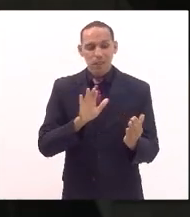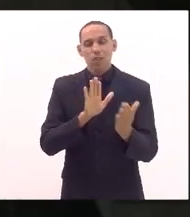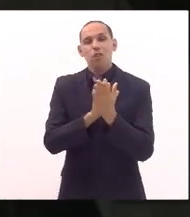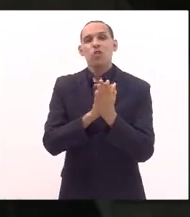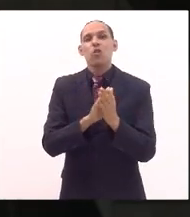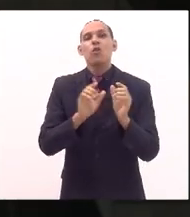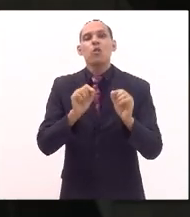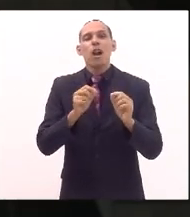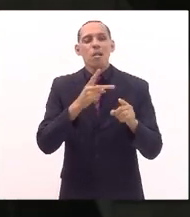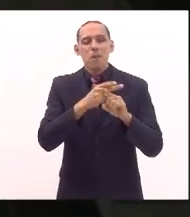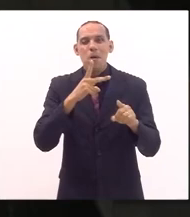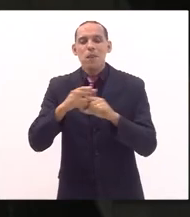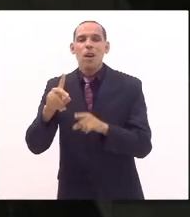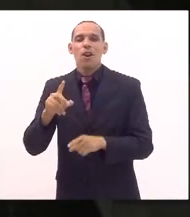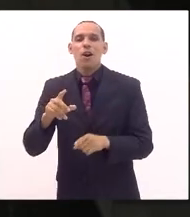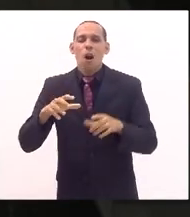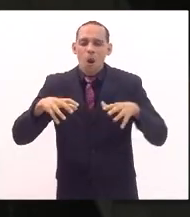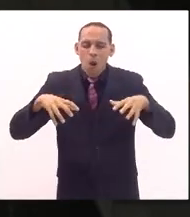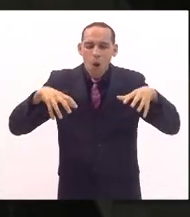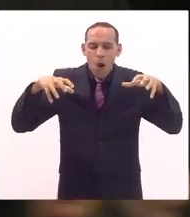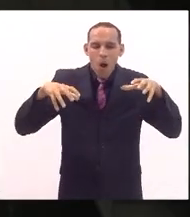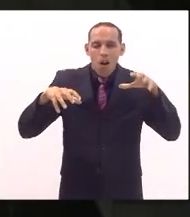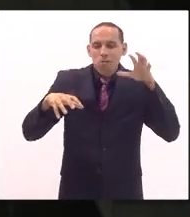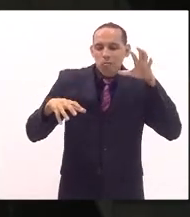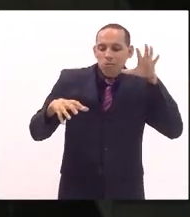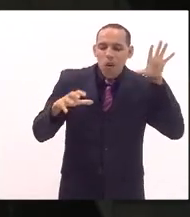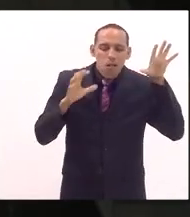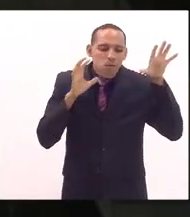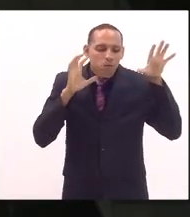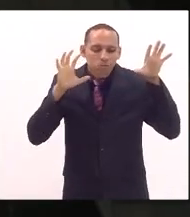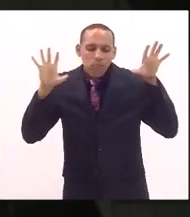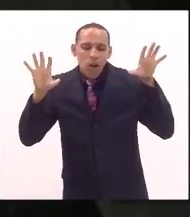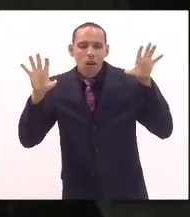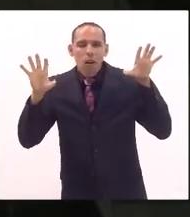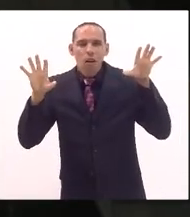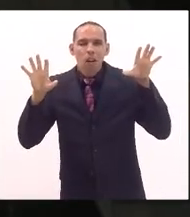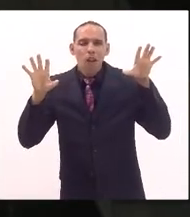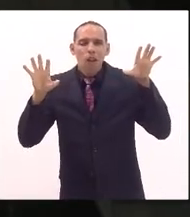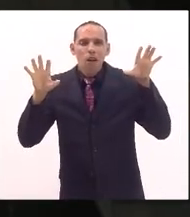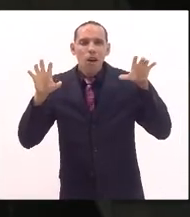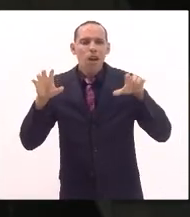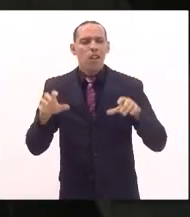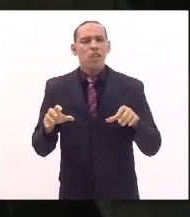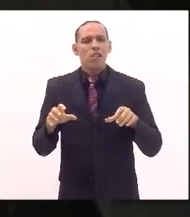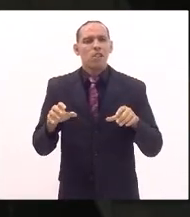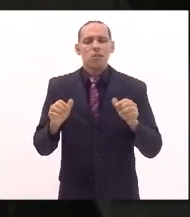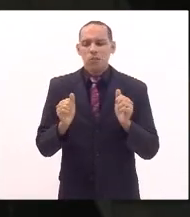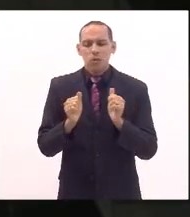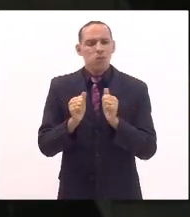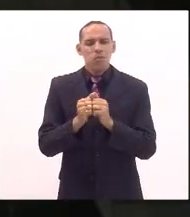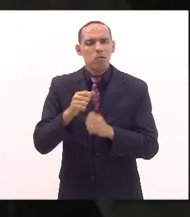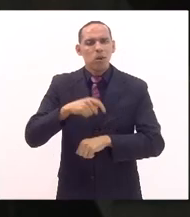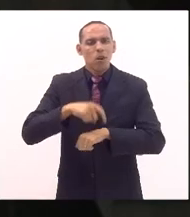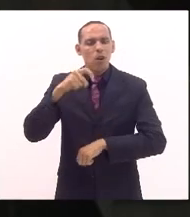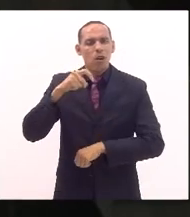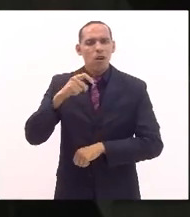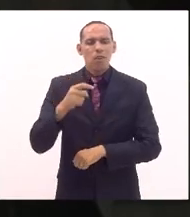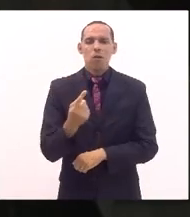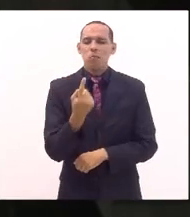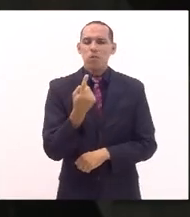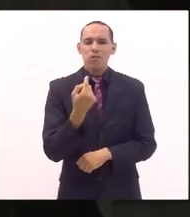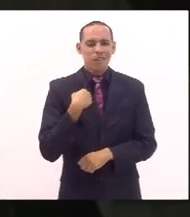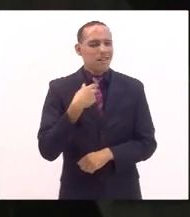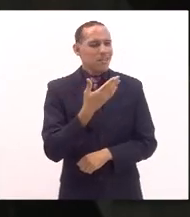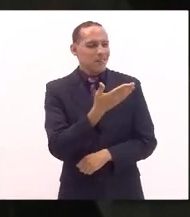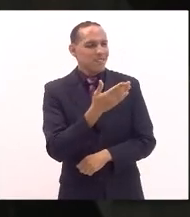e derrotar o monstro de duas cabeças a um só tempo se por um lado André se